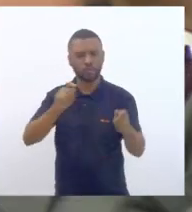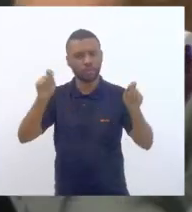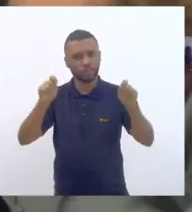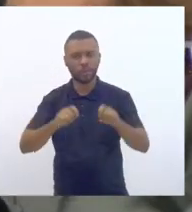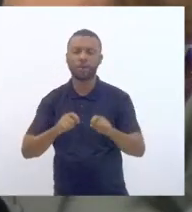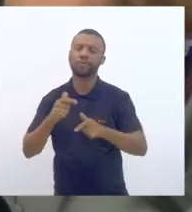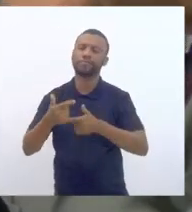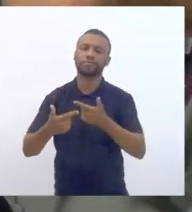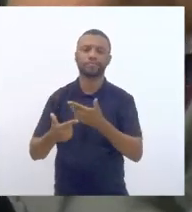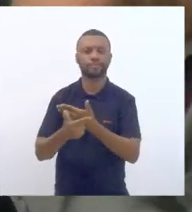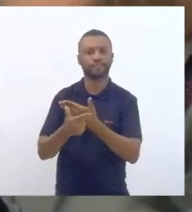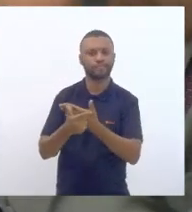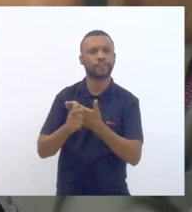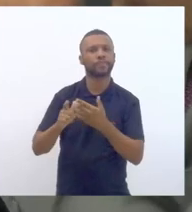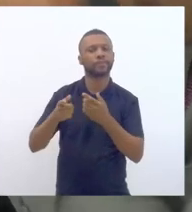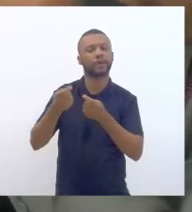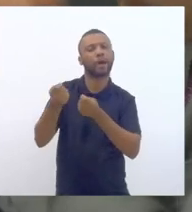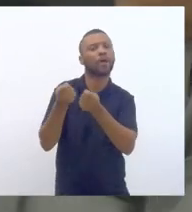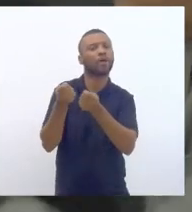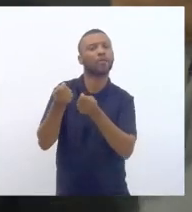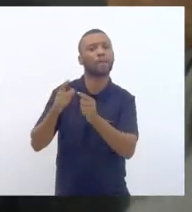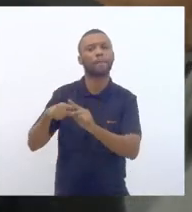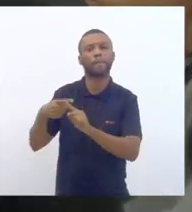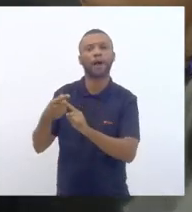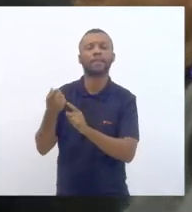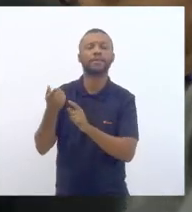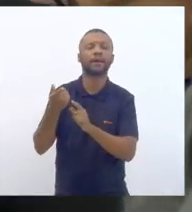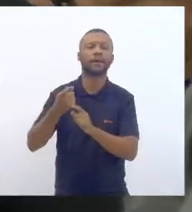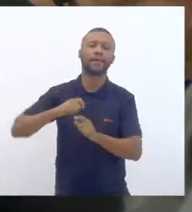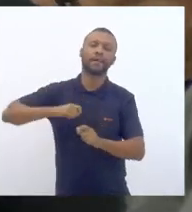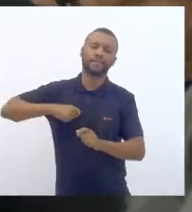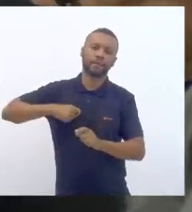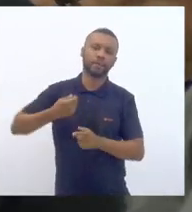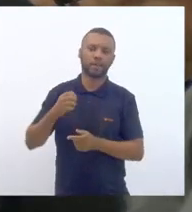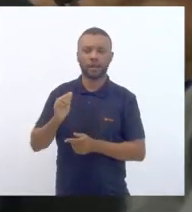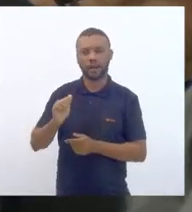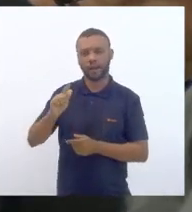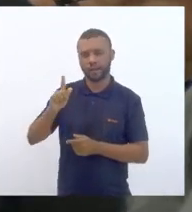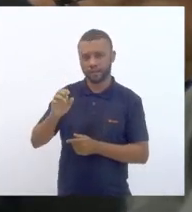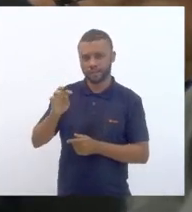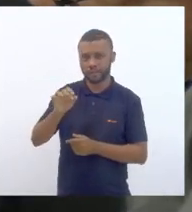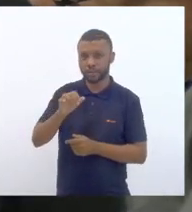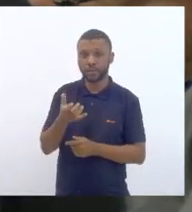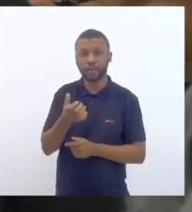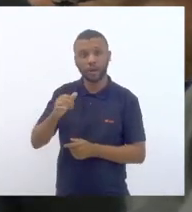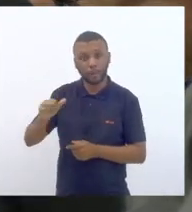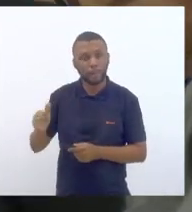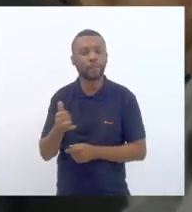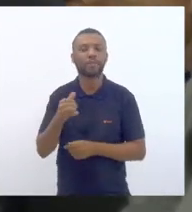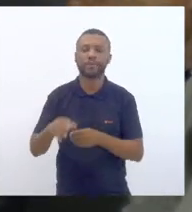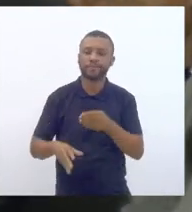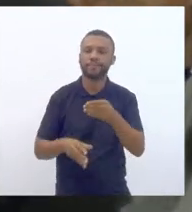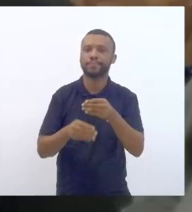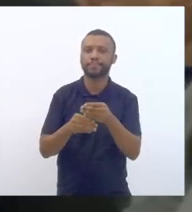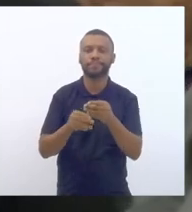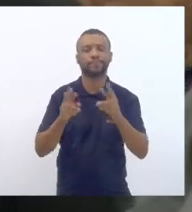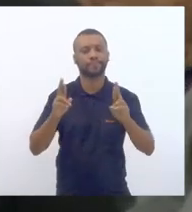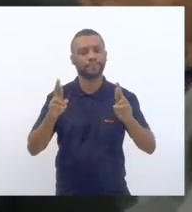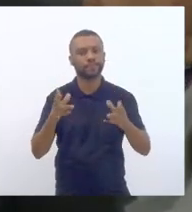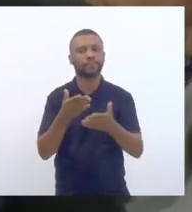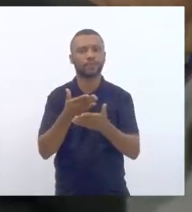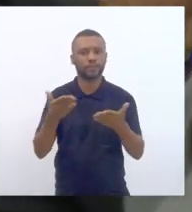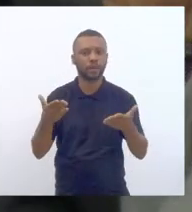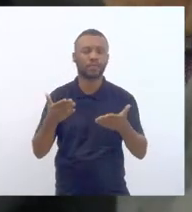função regulatória e de fiscalização da AGETRANSP. Ao ensejo, reitero a Vossa Excelência meus protestos de elevada